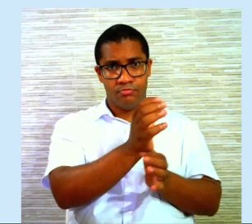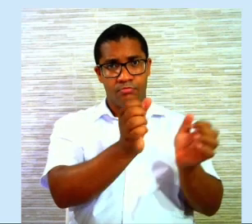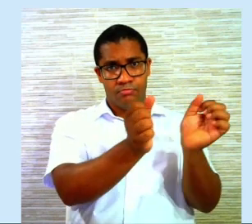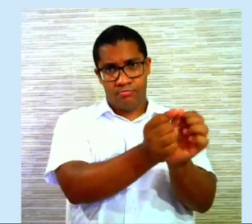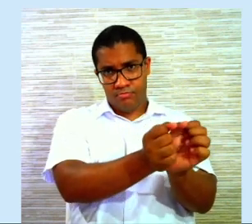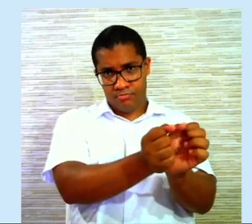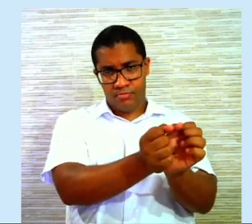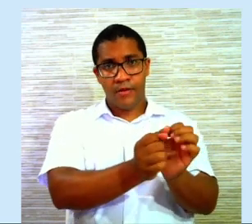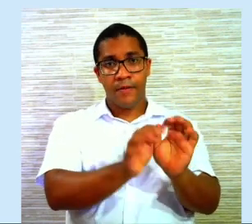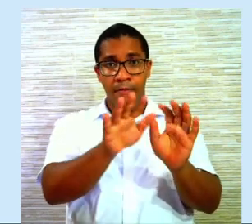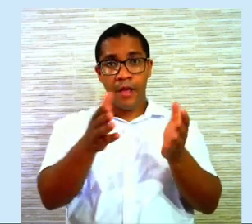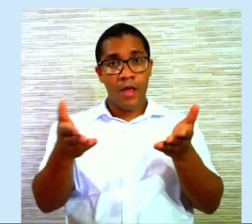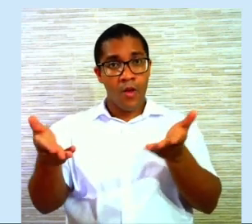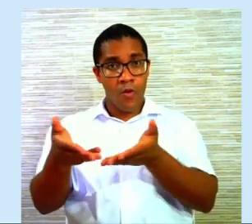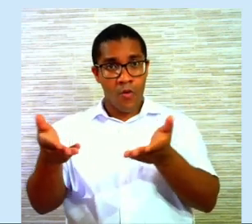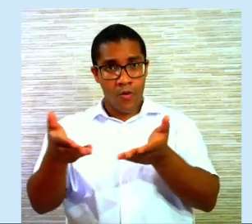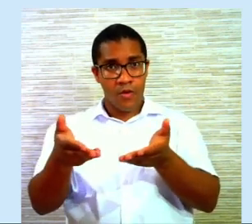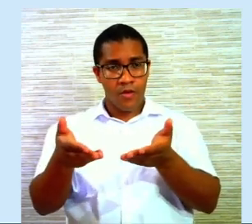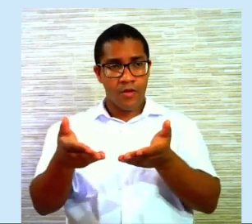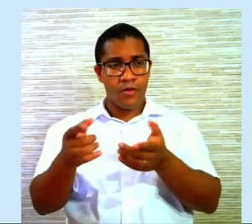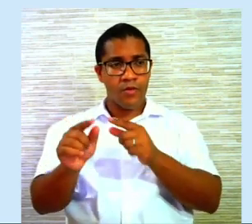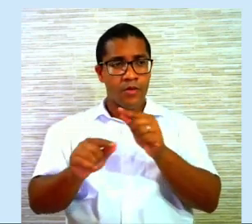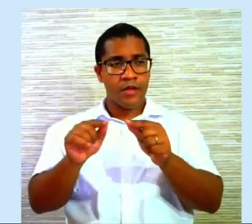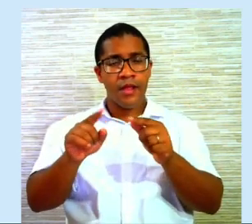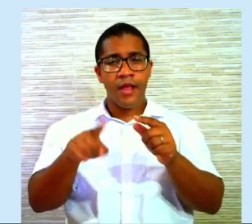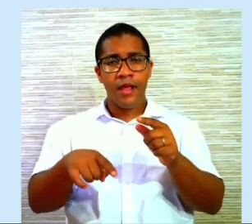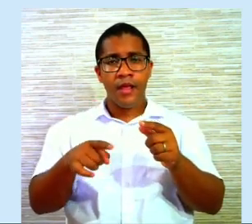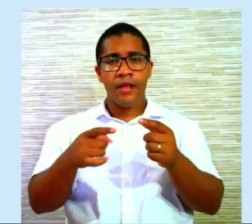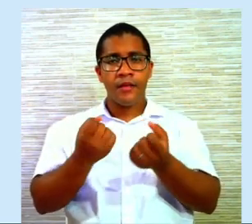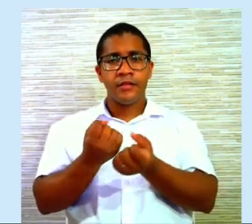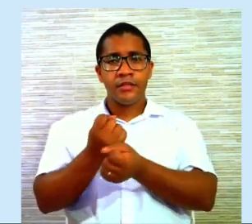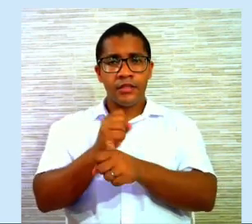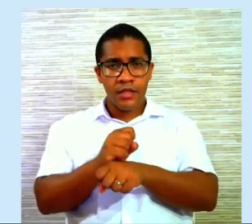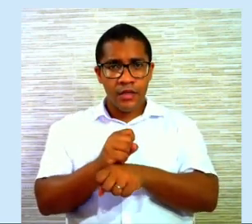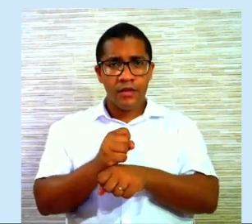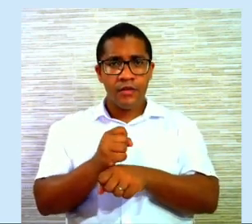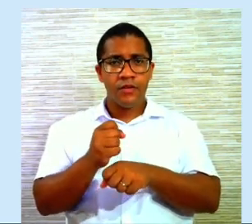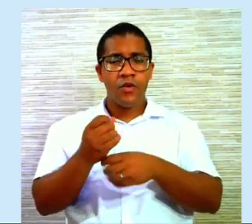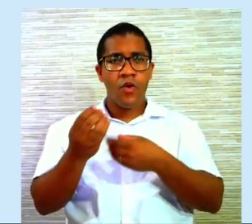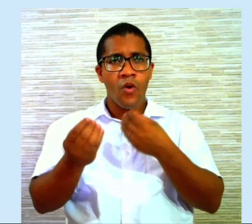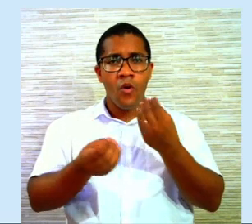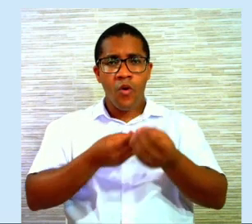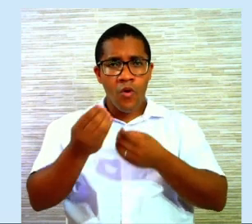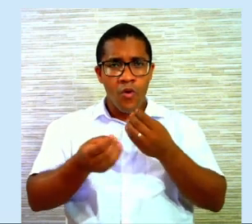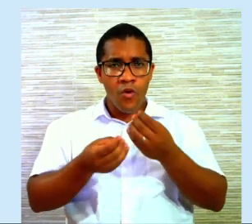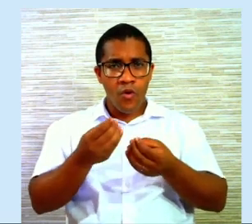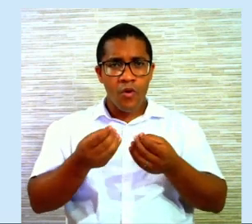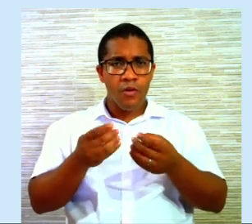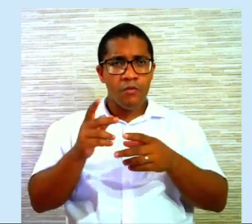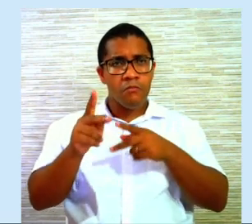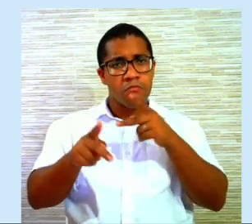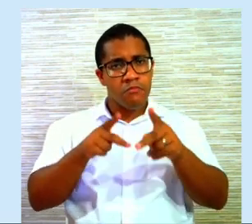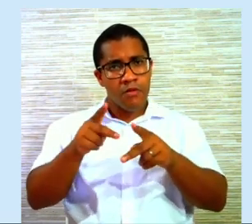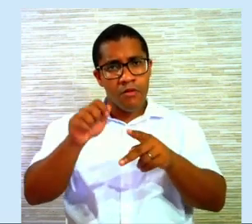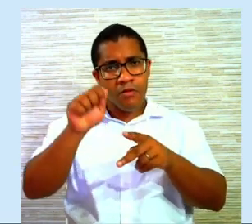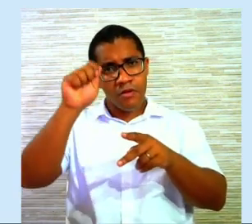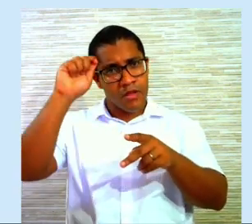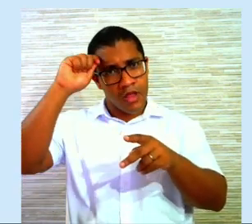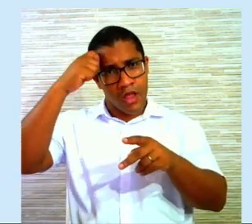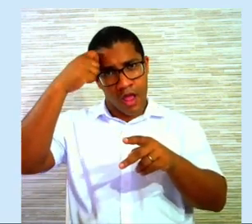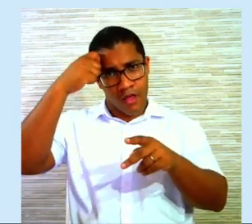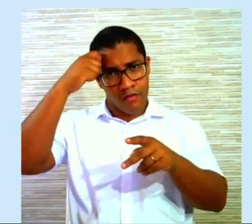Já a escravidão na realidade moderna, ela é efetuada praticamente lá dos povos africanos, que